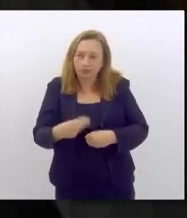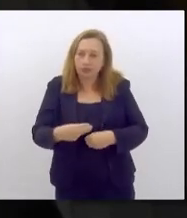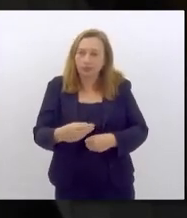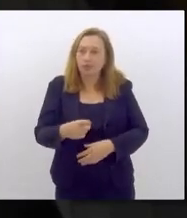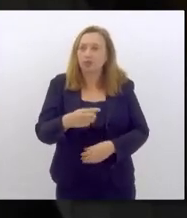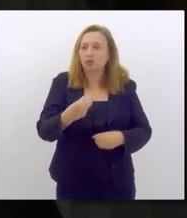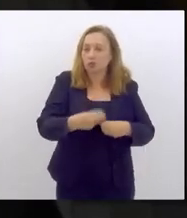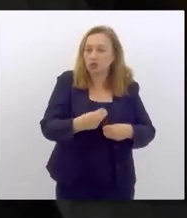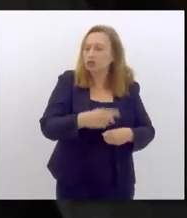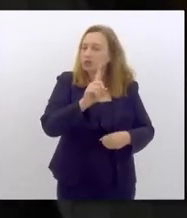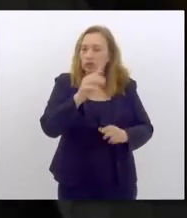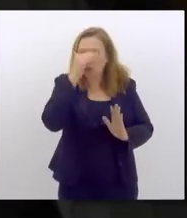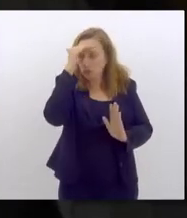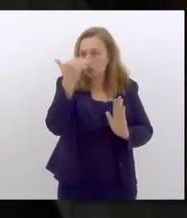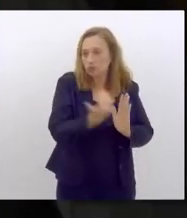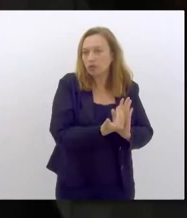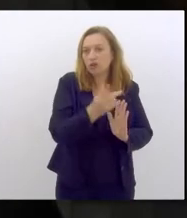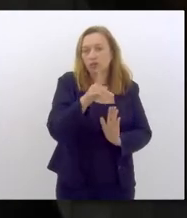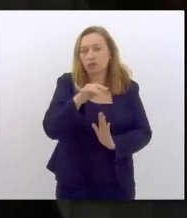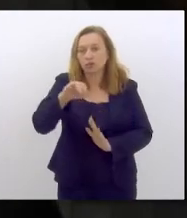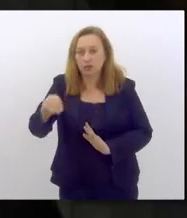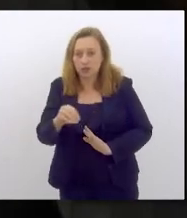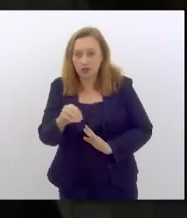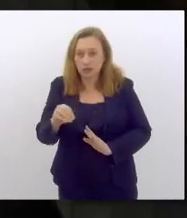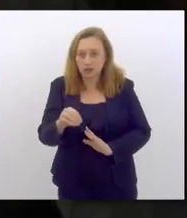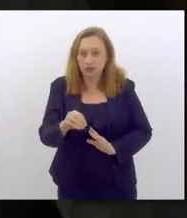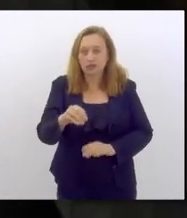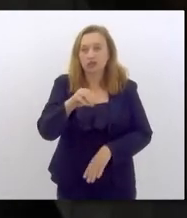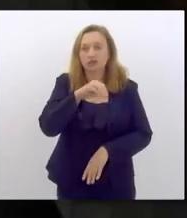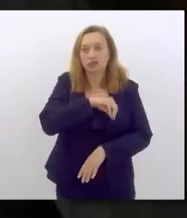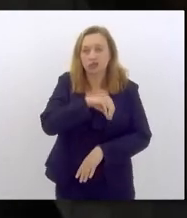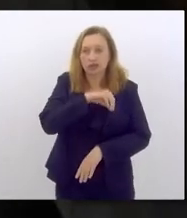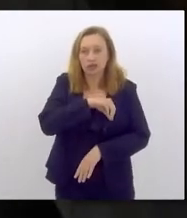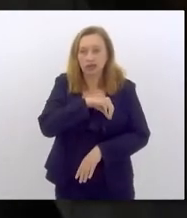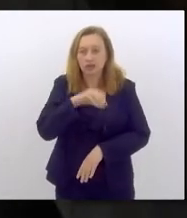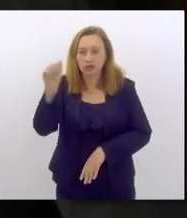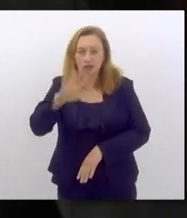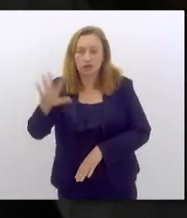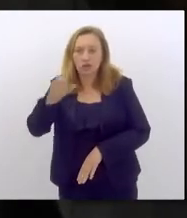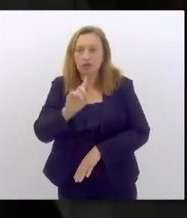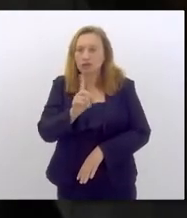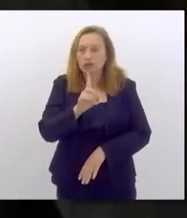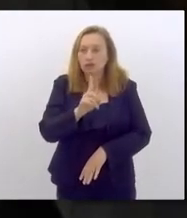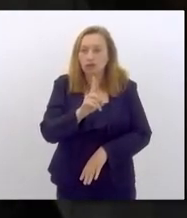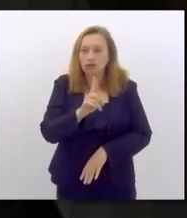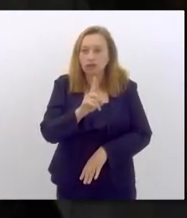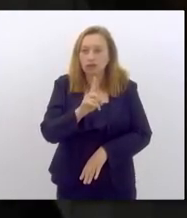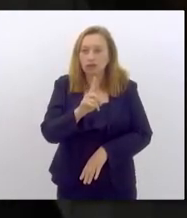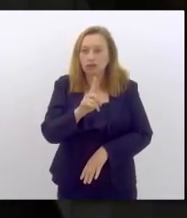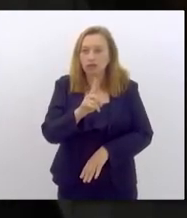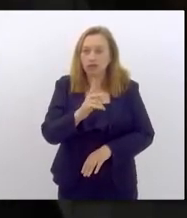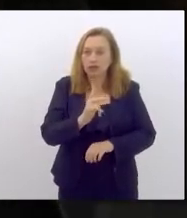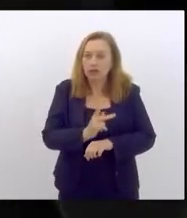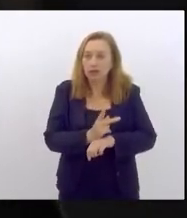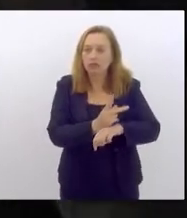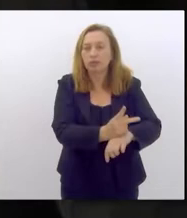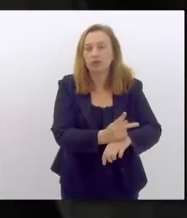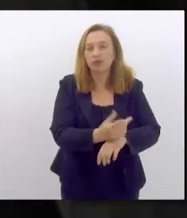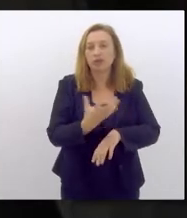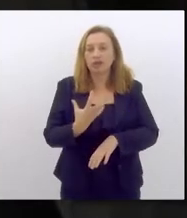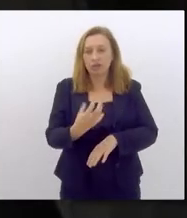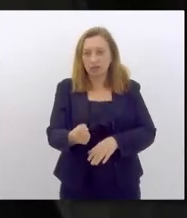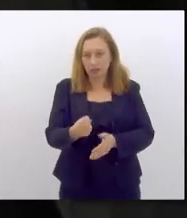tiver cumprido o piso salarial nacional do Magistério da Educação Básica não deveria ser contemplado com esse aporte de recurso